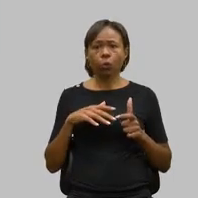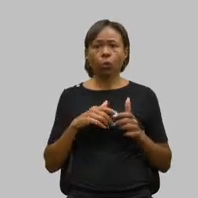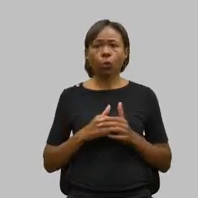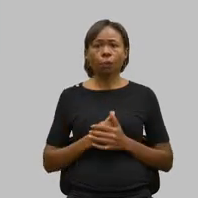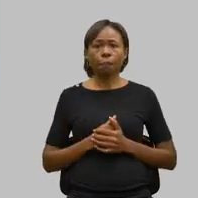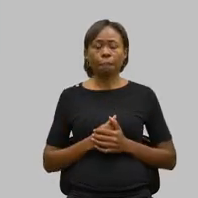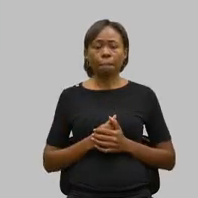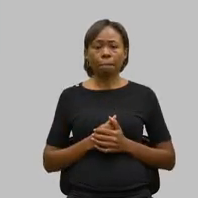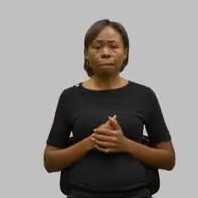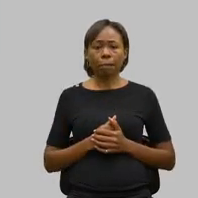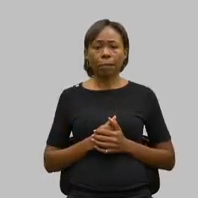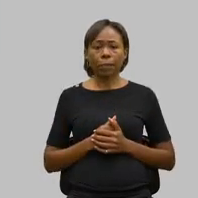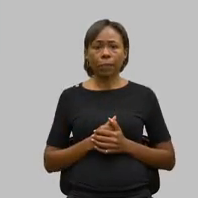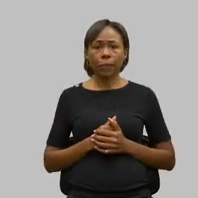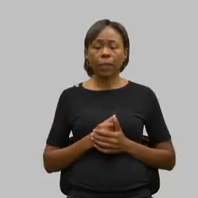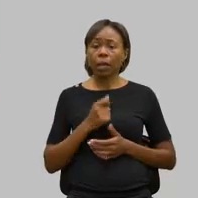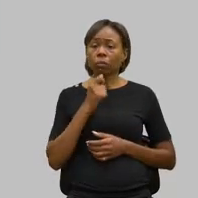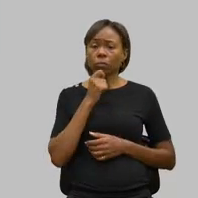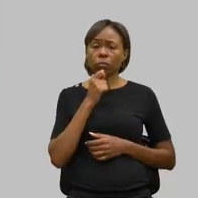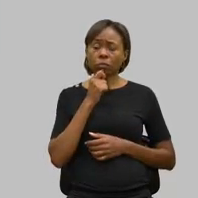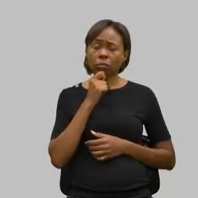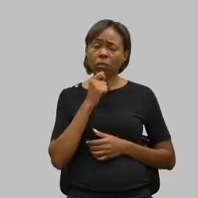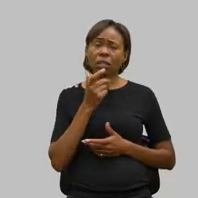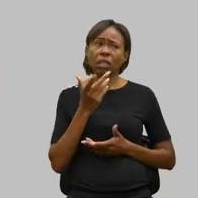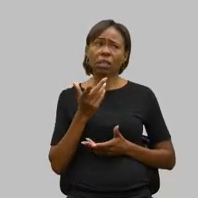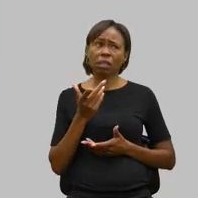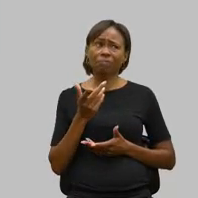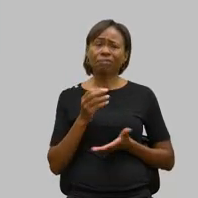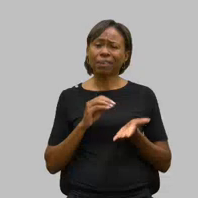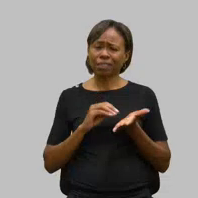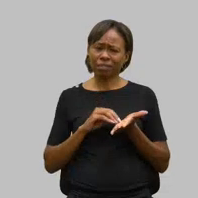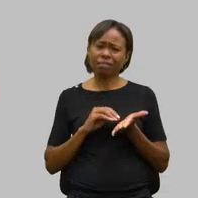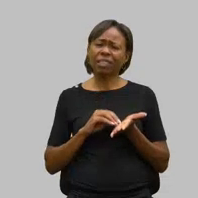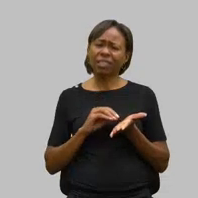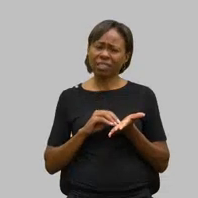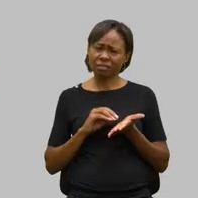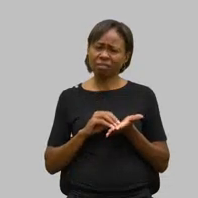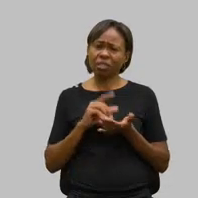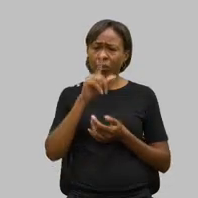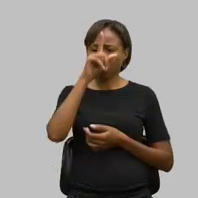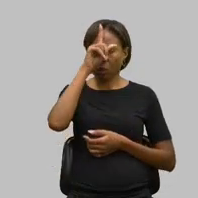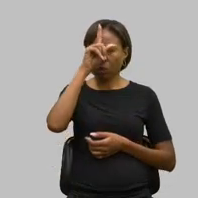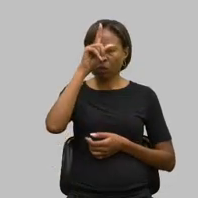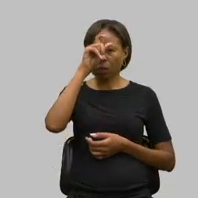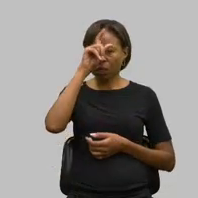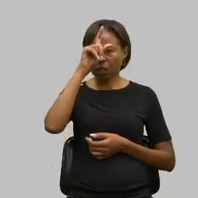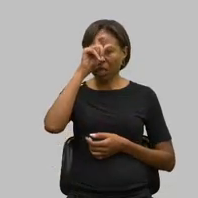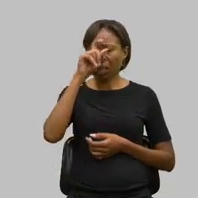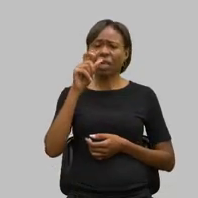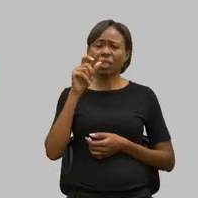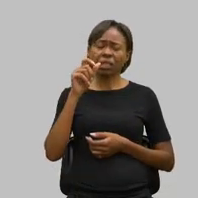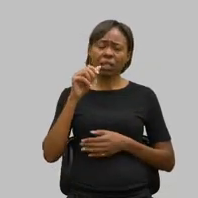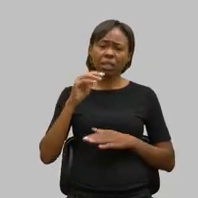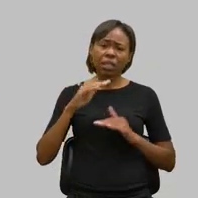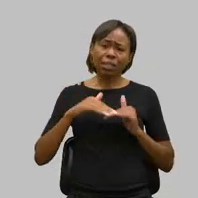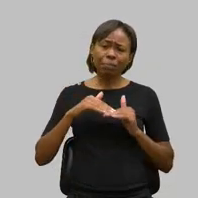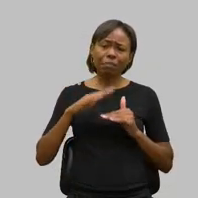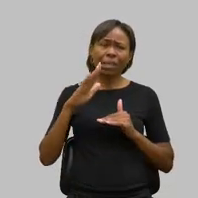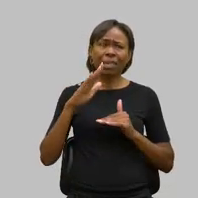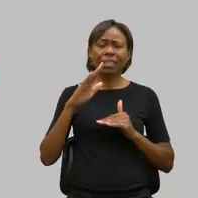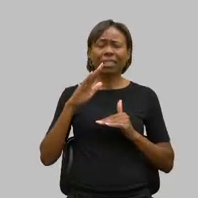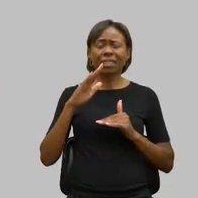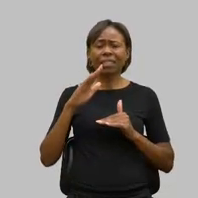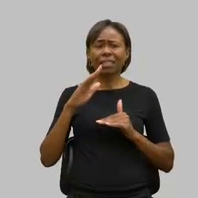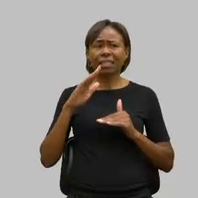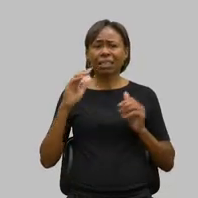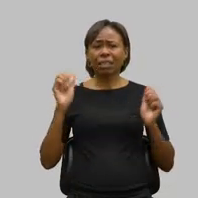uma região que ainda carece de hospitais de alta complexidade que possam desafogar